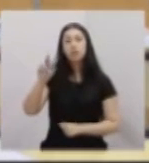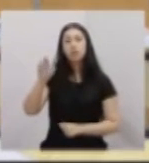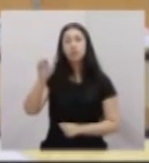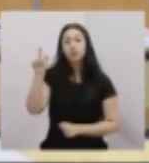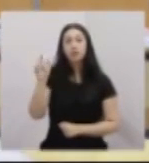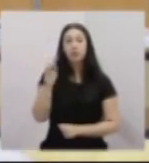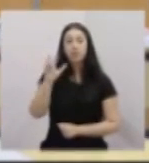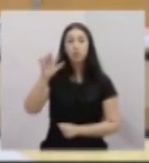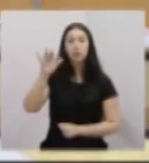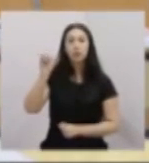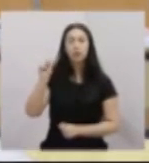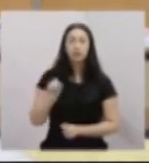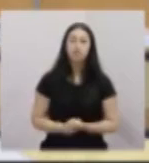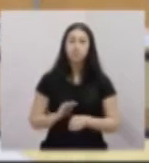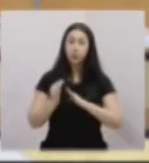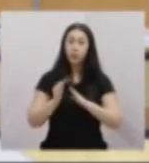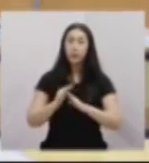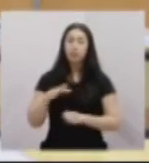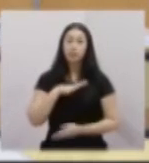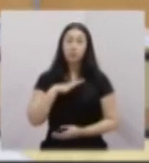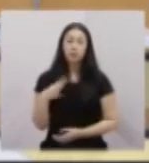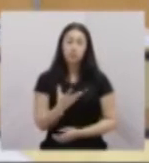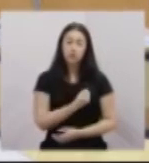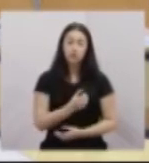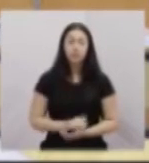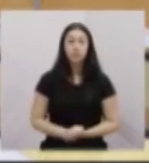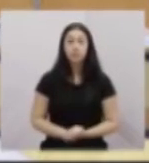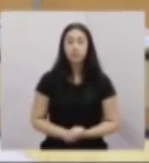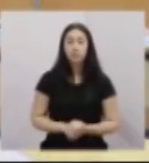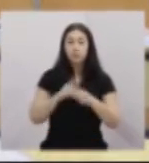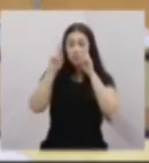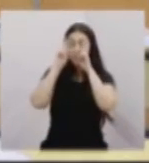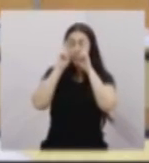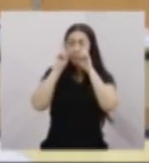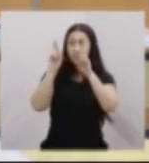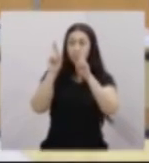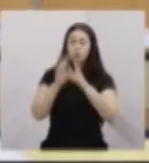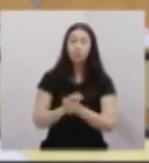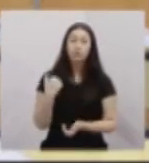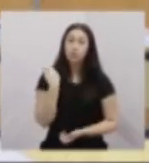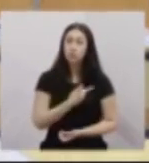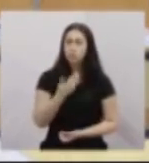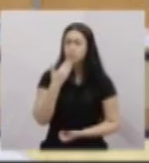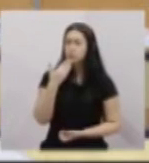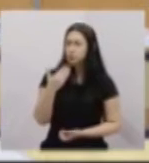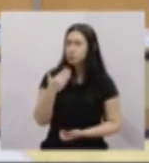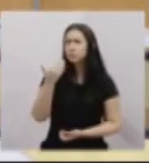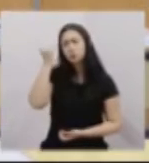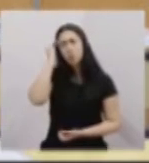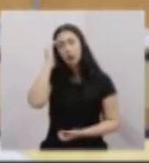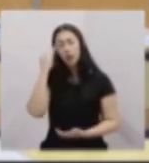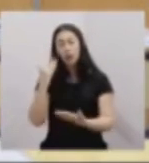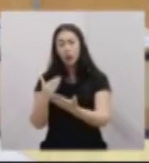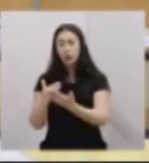número 26, no bairro Cidade Salvador. Assim sendo, muito respeitosamente recorremos à compreensão e aos